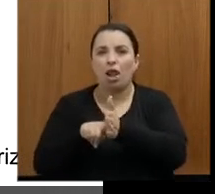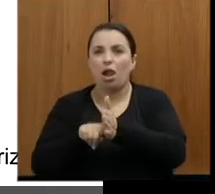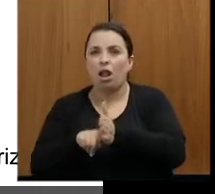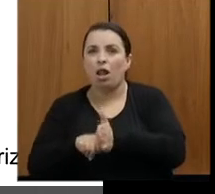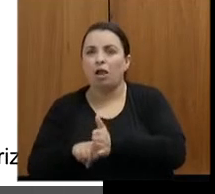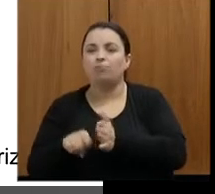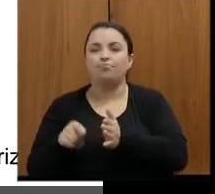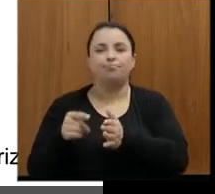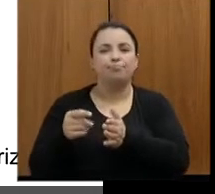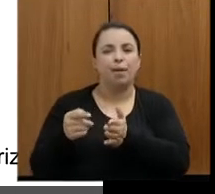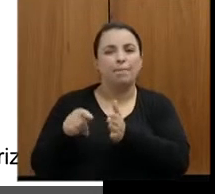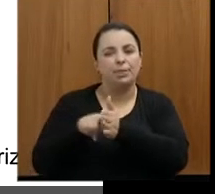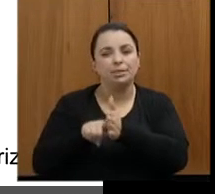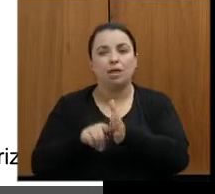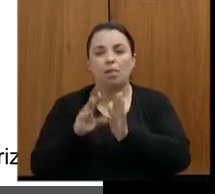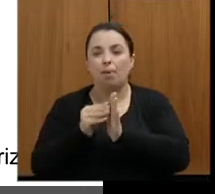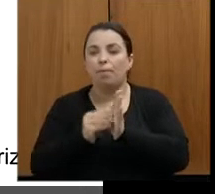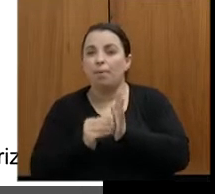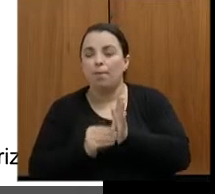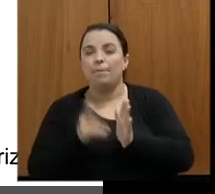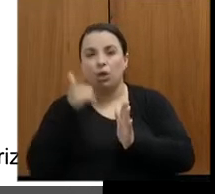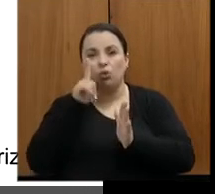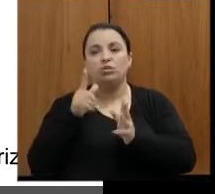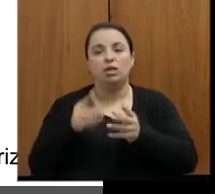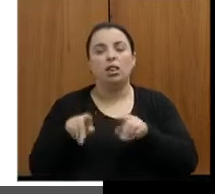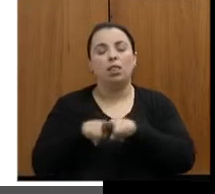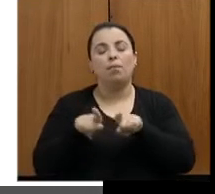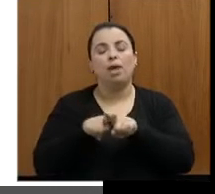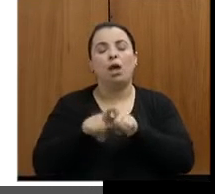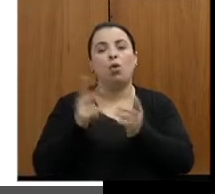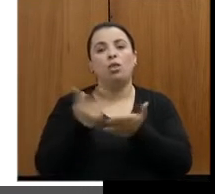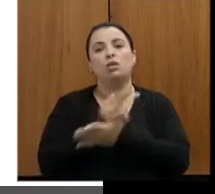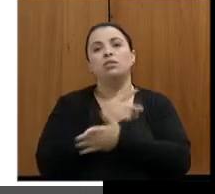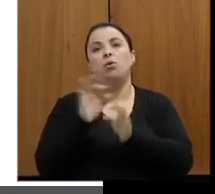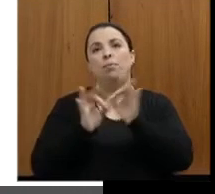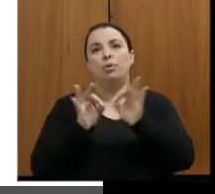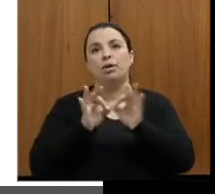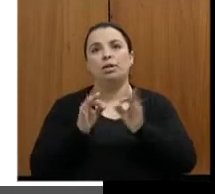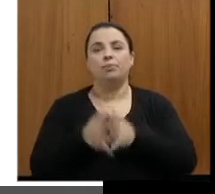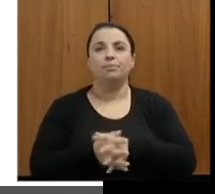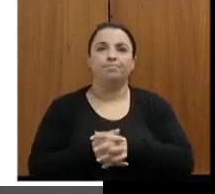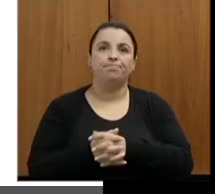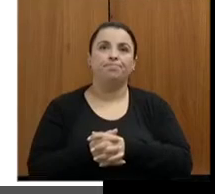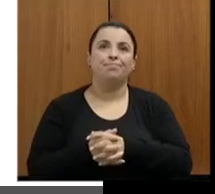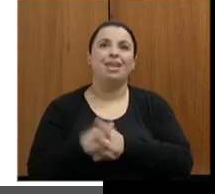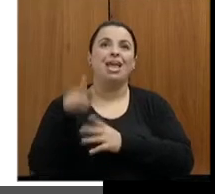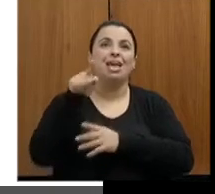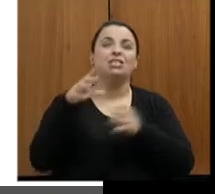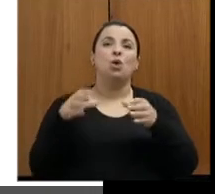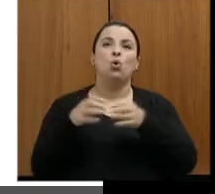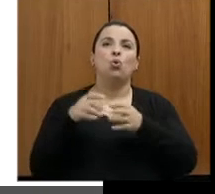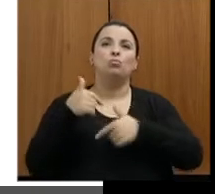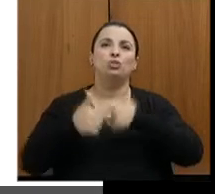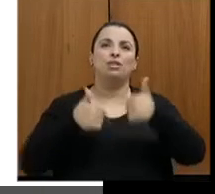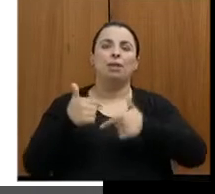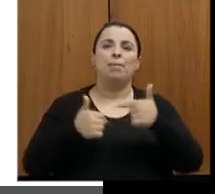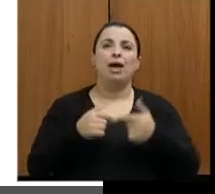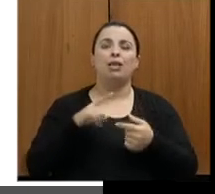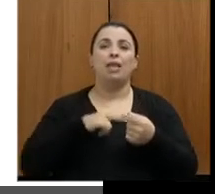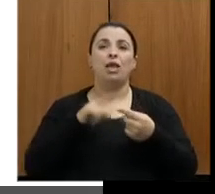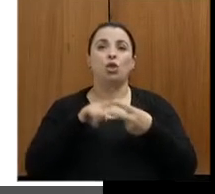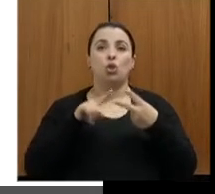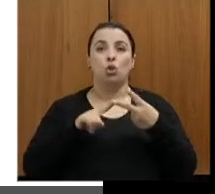equipe do governo de Minas Gerais. Aí, só para exemplificar a nossa equipe, temos uma equipe com dois